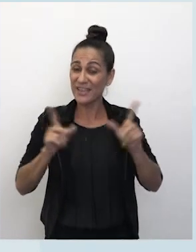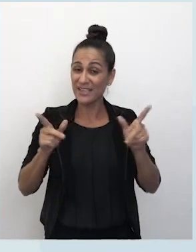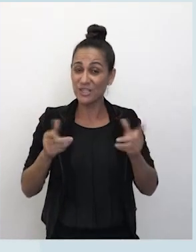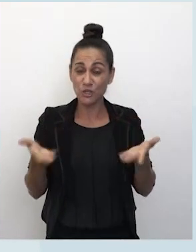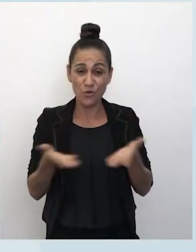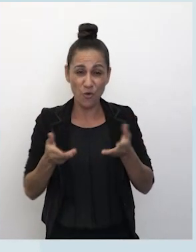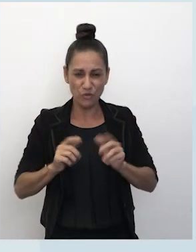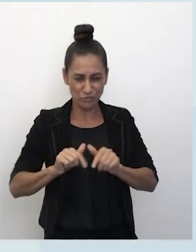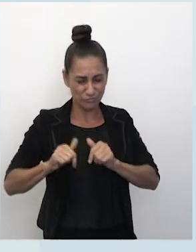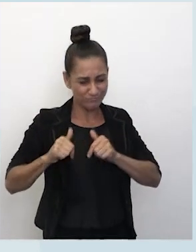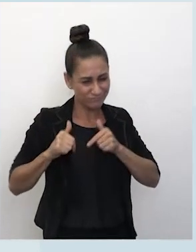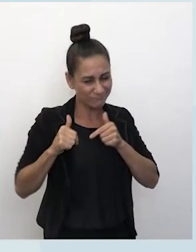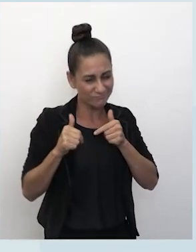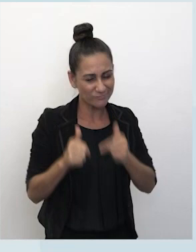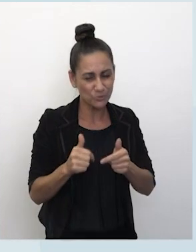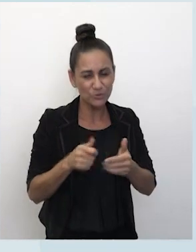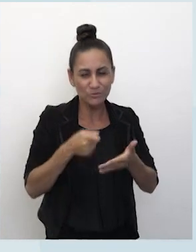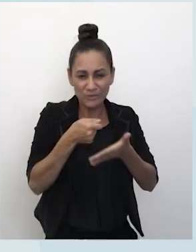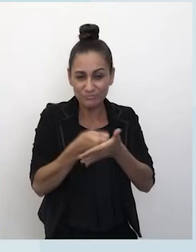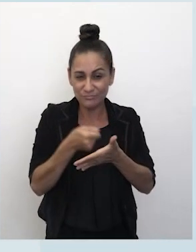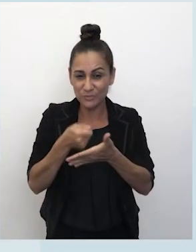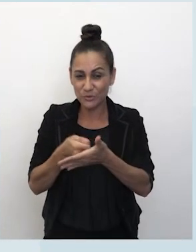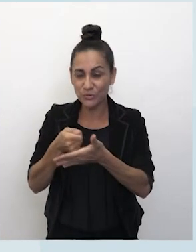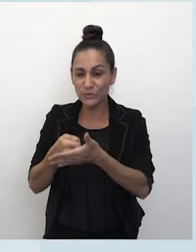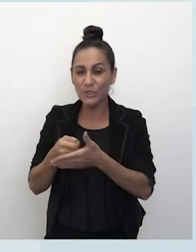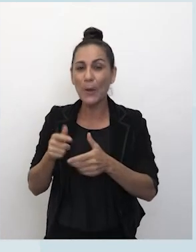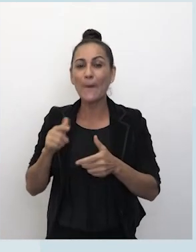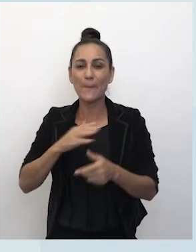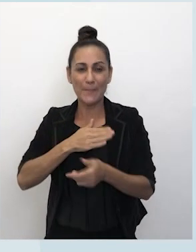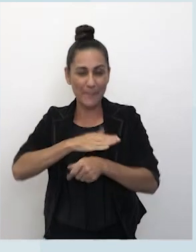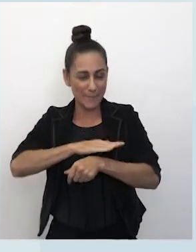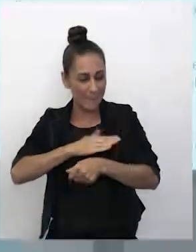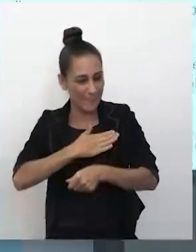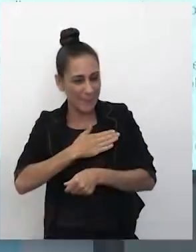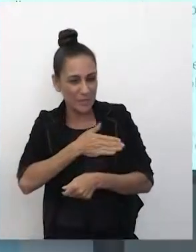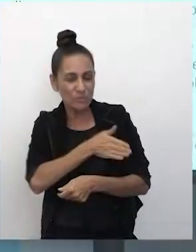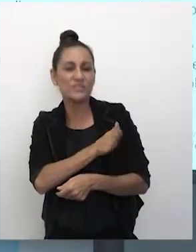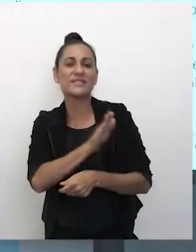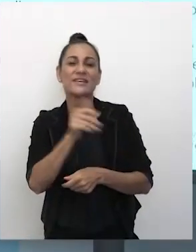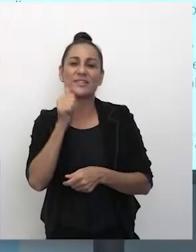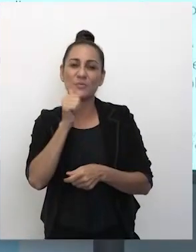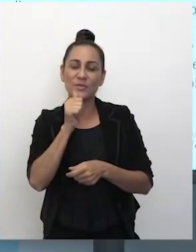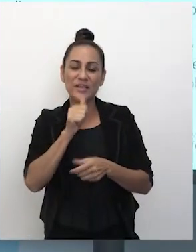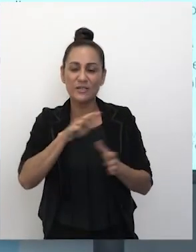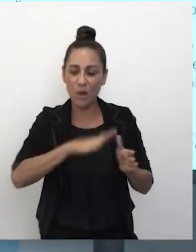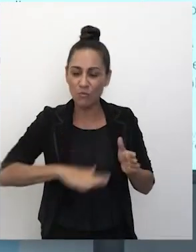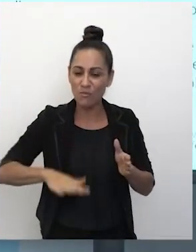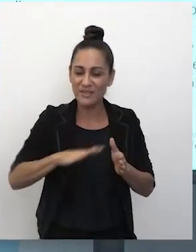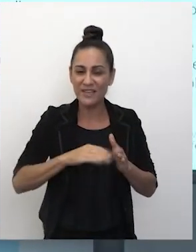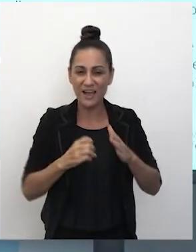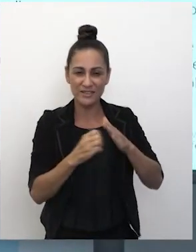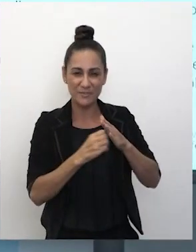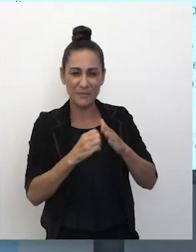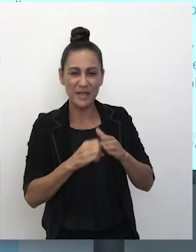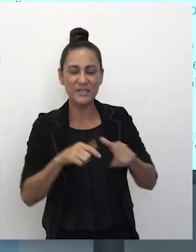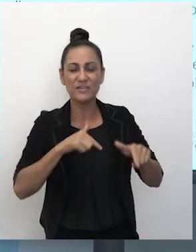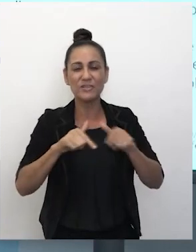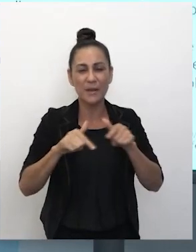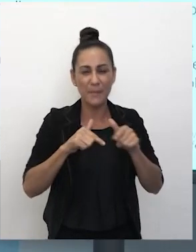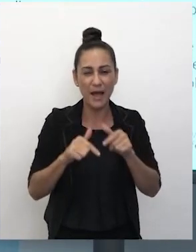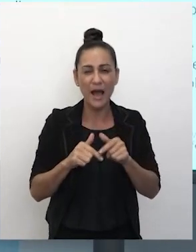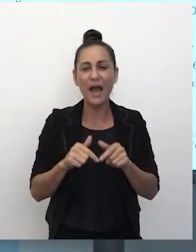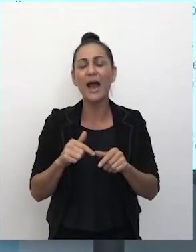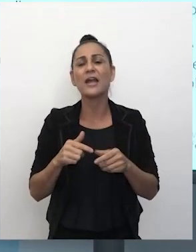enfrenta questões, né, ligadas ao preconceito contra mulheres em algumas áreas de atuação, né, a falta de espaço, falta